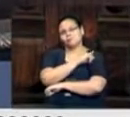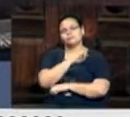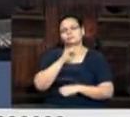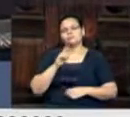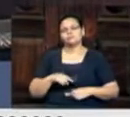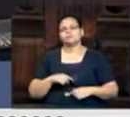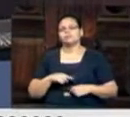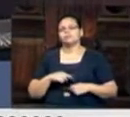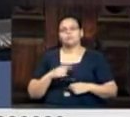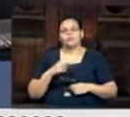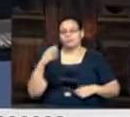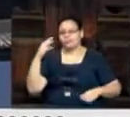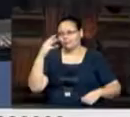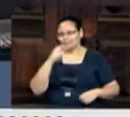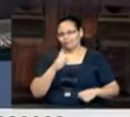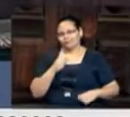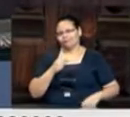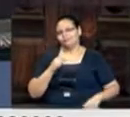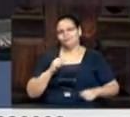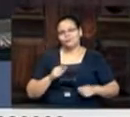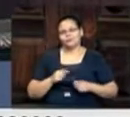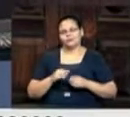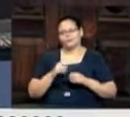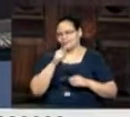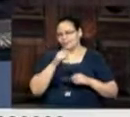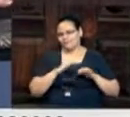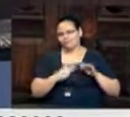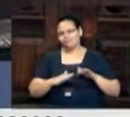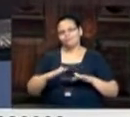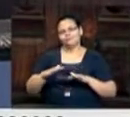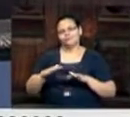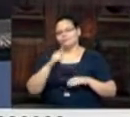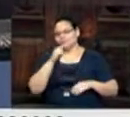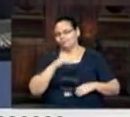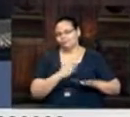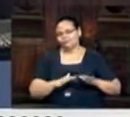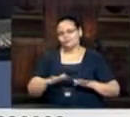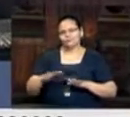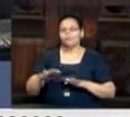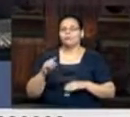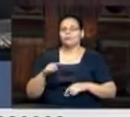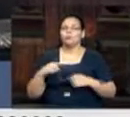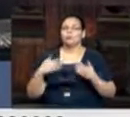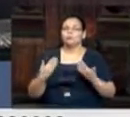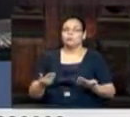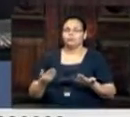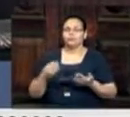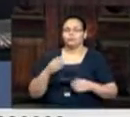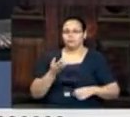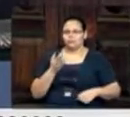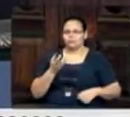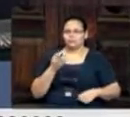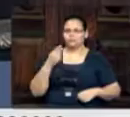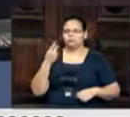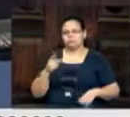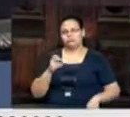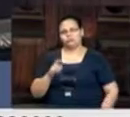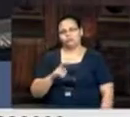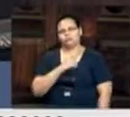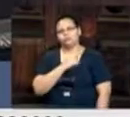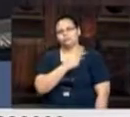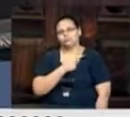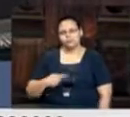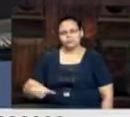paradoxalmente, uma linda e extensa faixa costeira e litorânea. Portanto, queria, senhor presidente, me